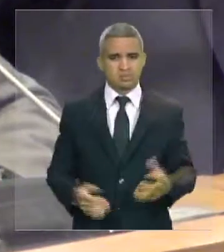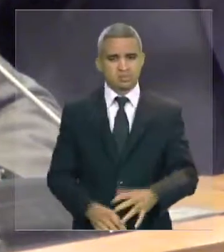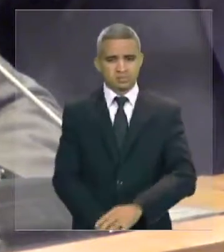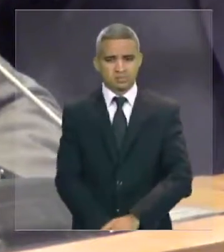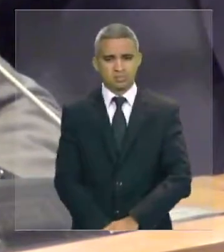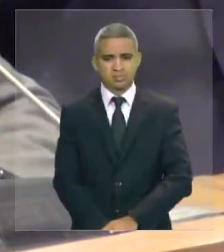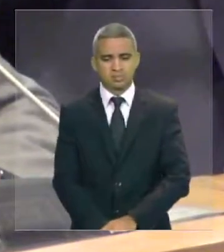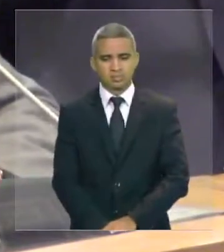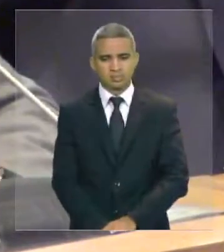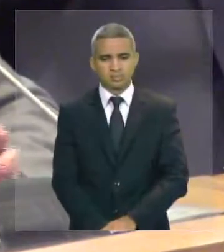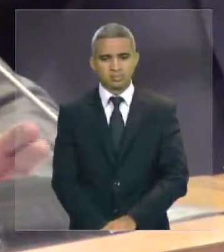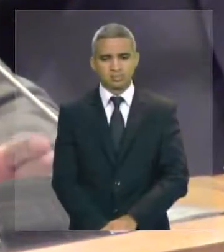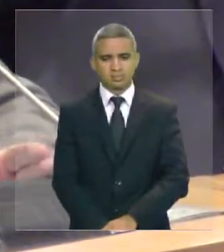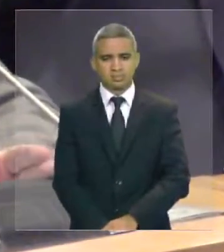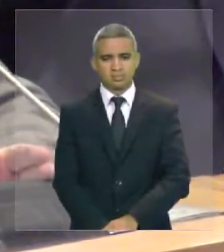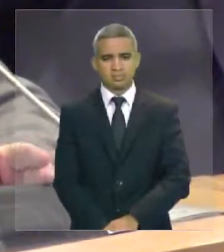Luís.